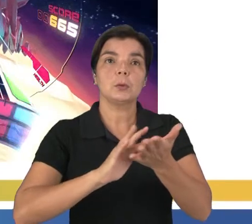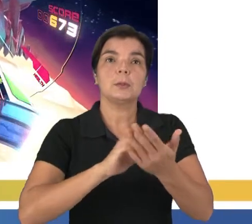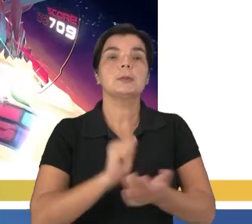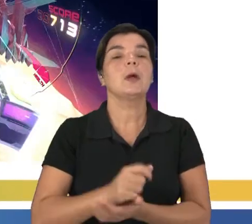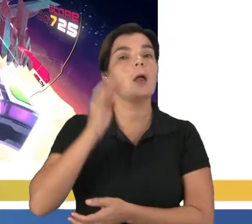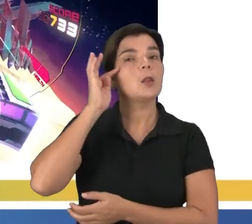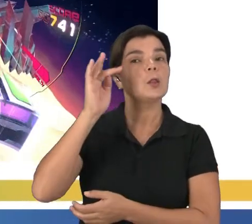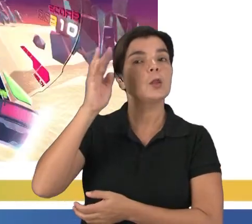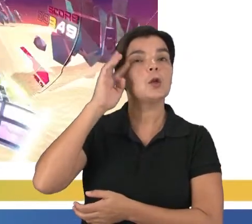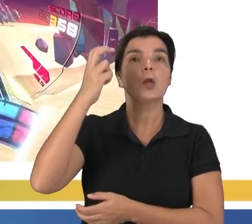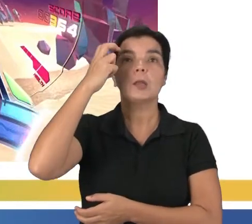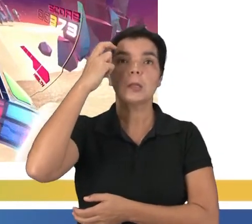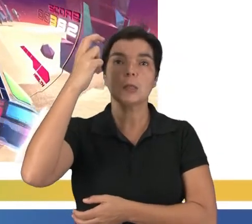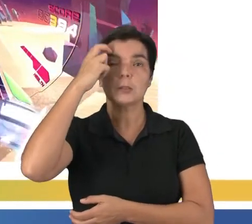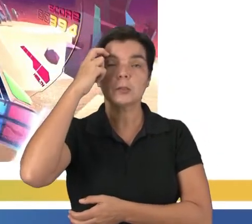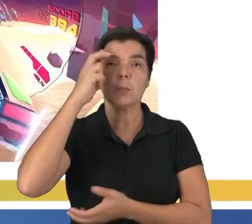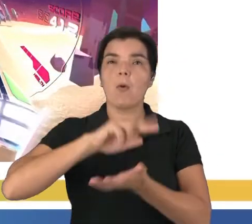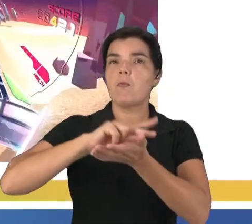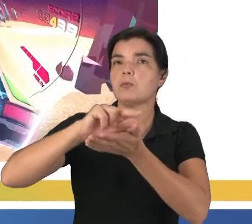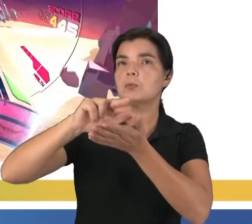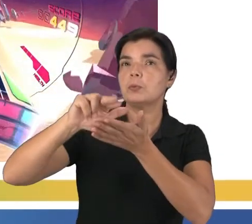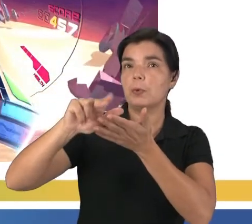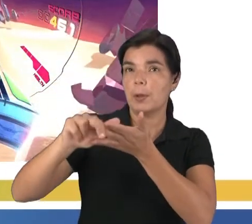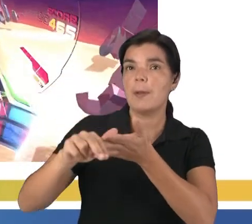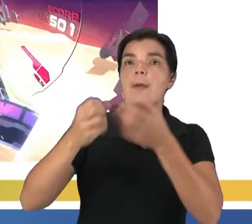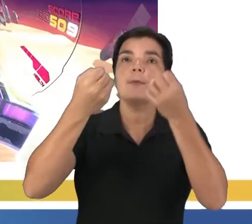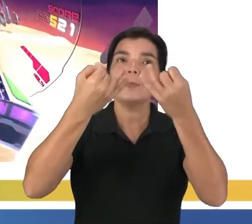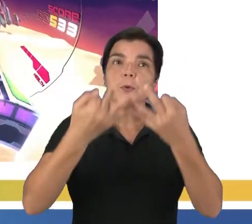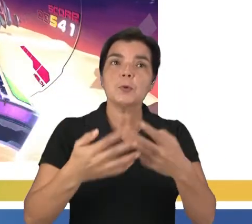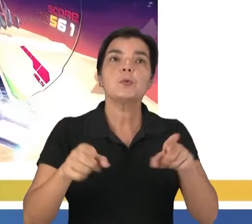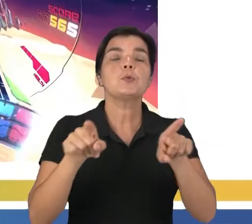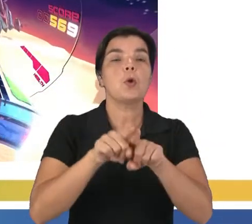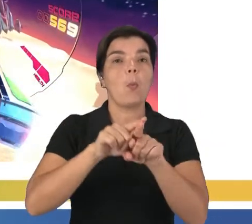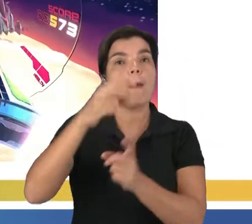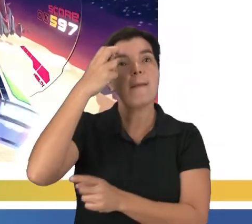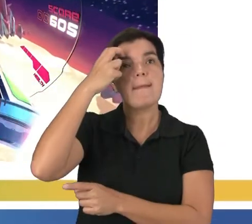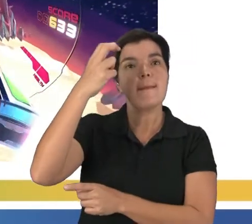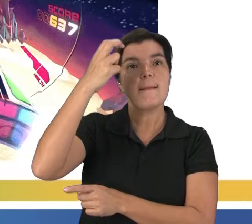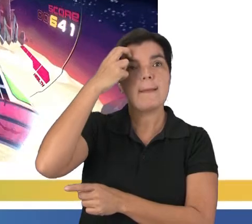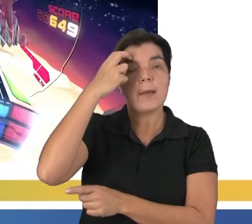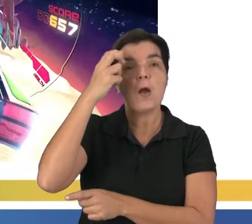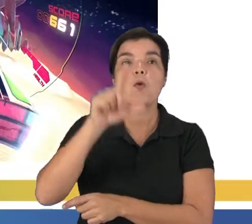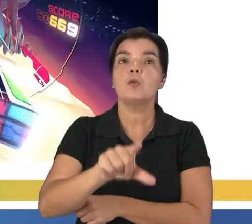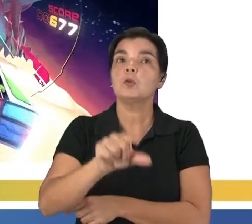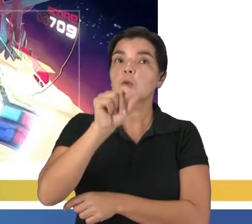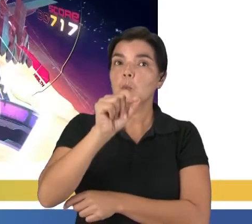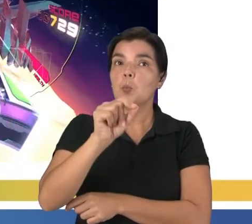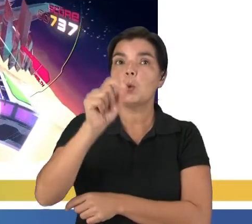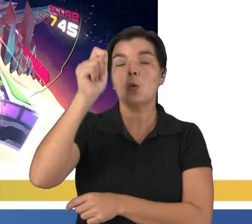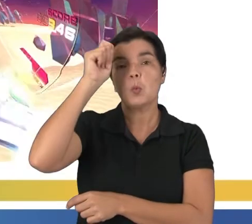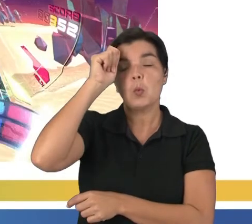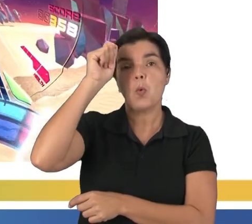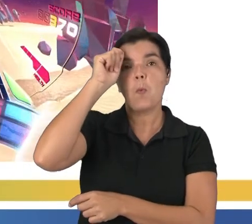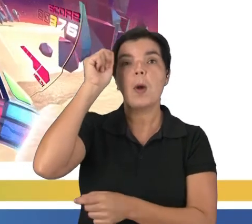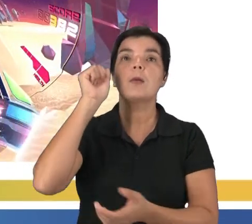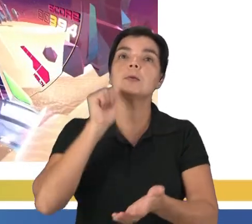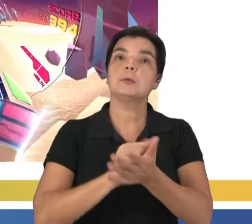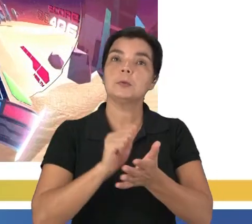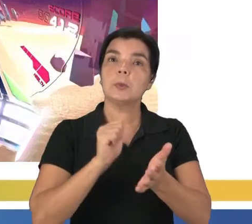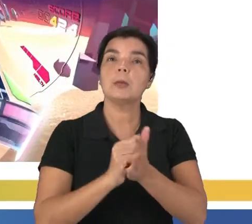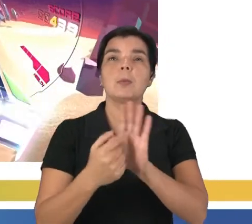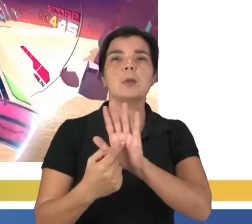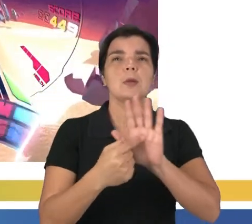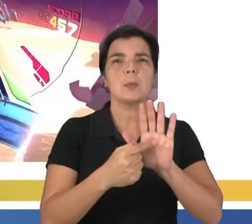jogos digitais, a teoria das inteligências múltiplas explica que o termo inteligência foi escolhido